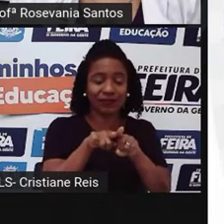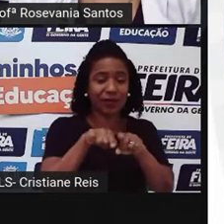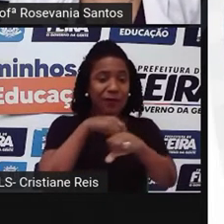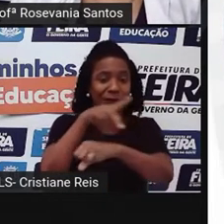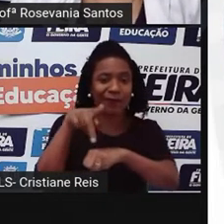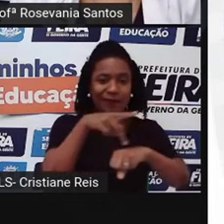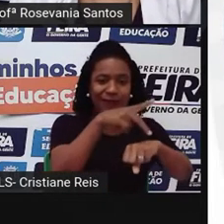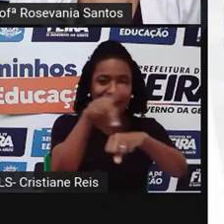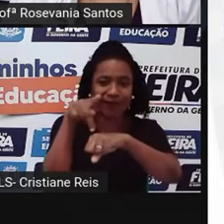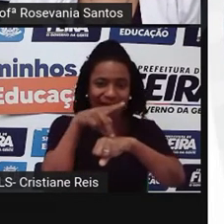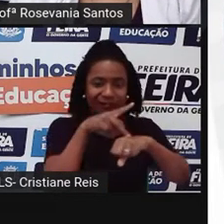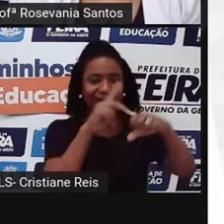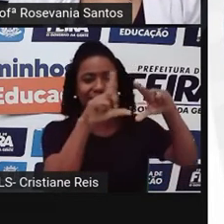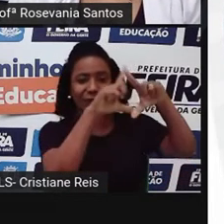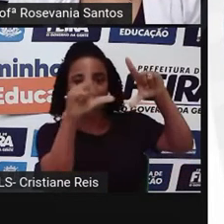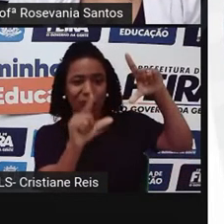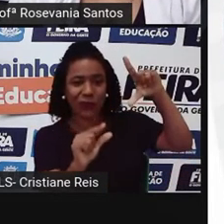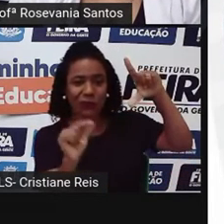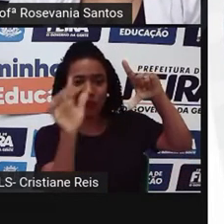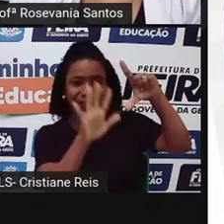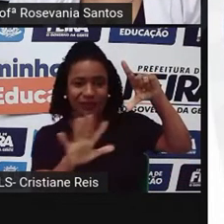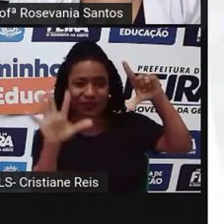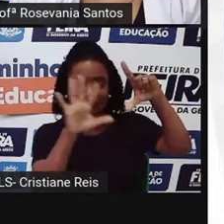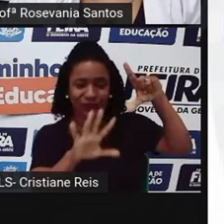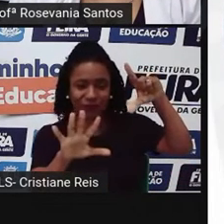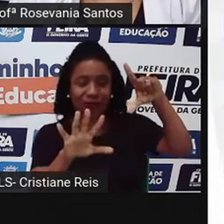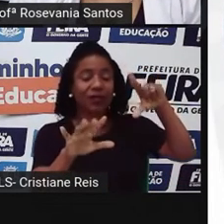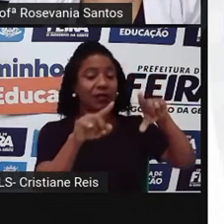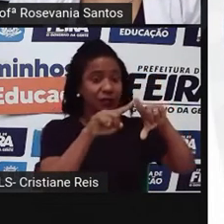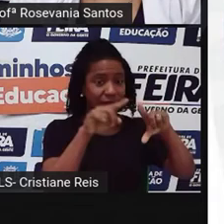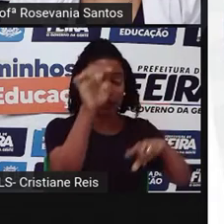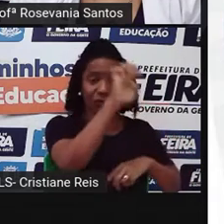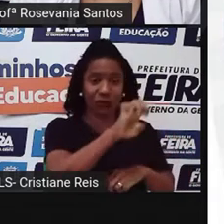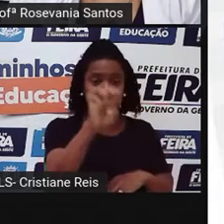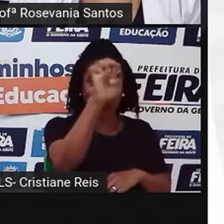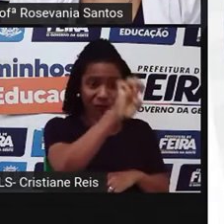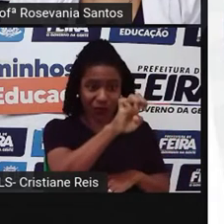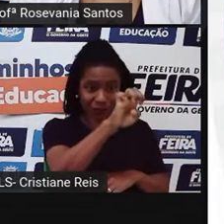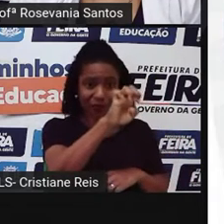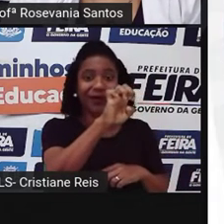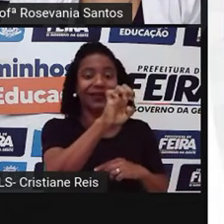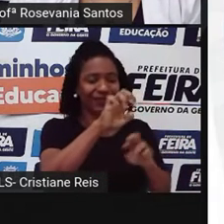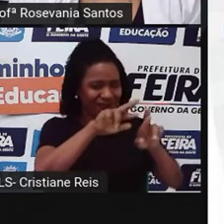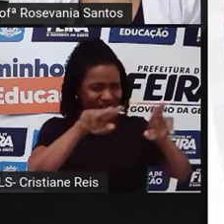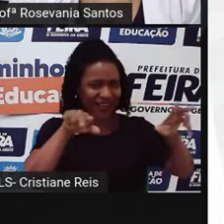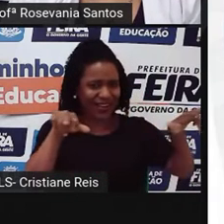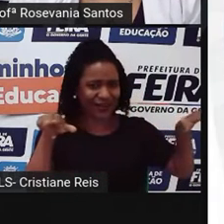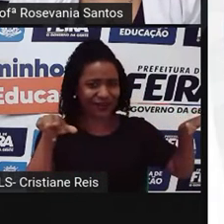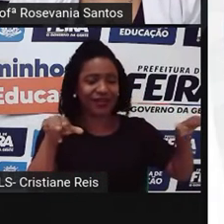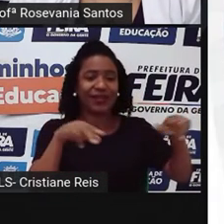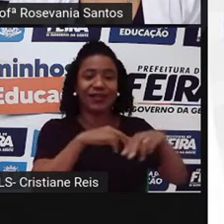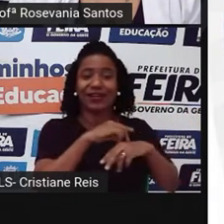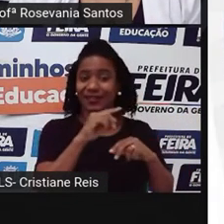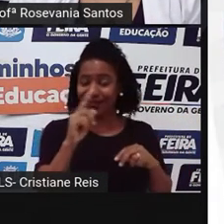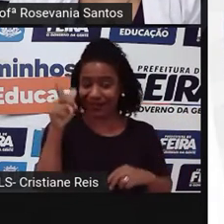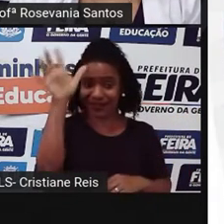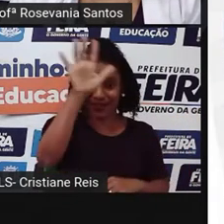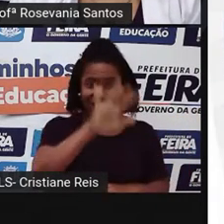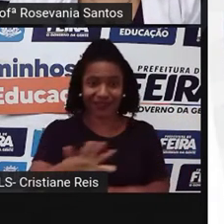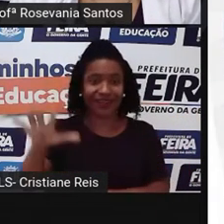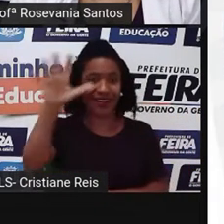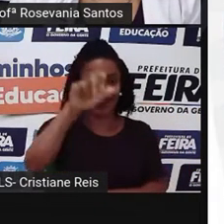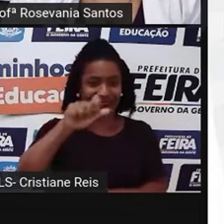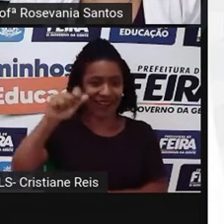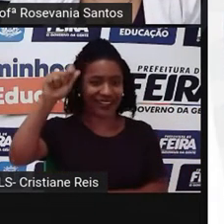esse continente africano. Aqui a gente tem a Europa e os diversos países europeus, a Ásia e os